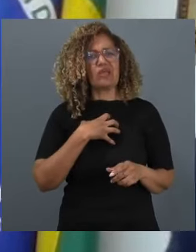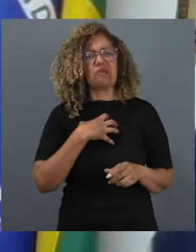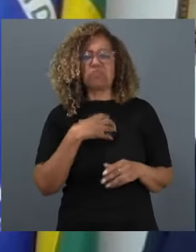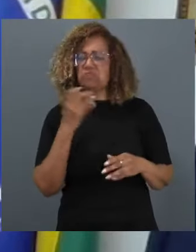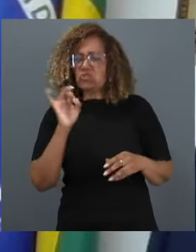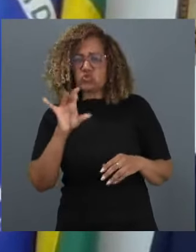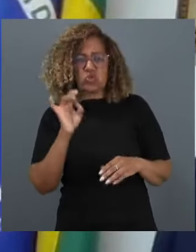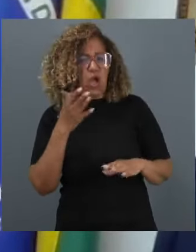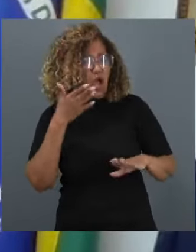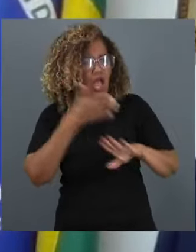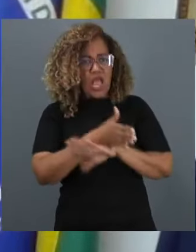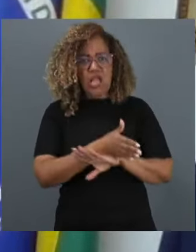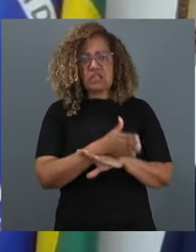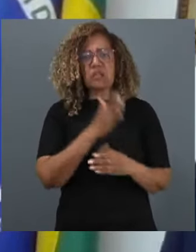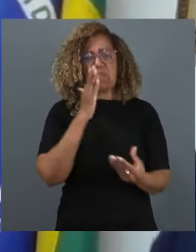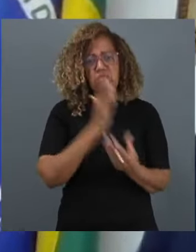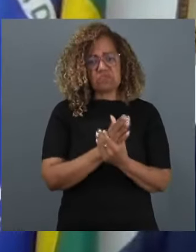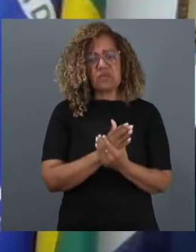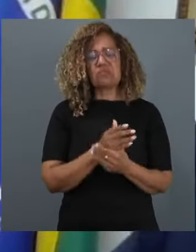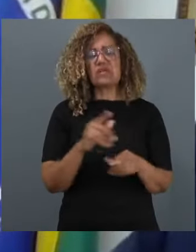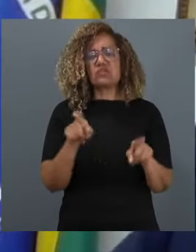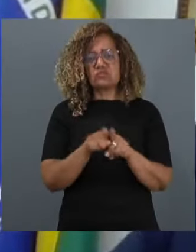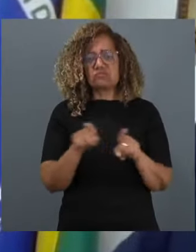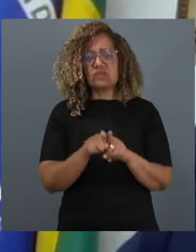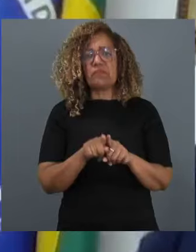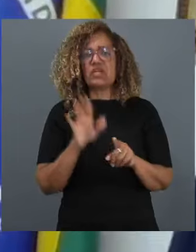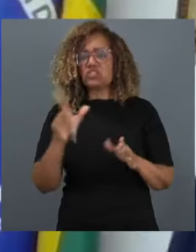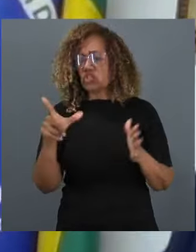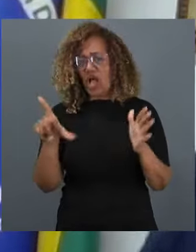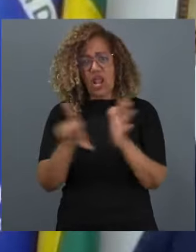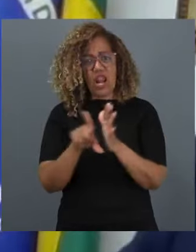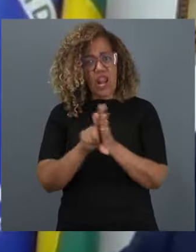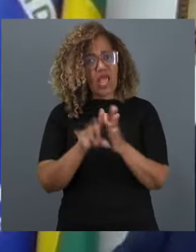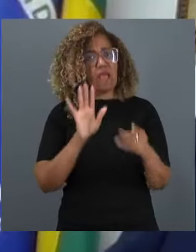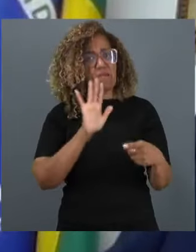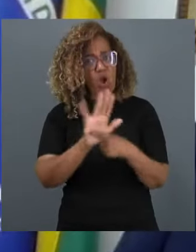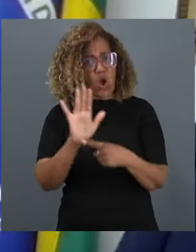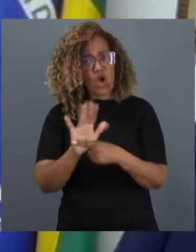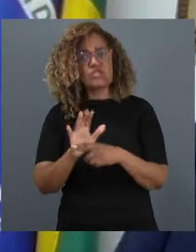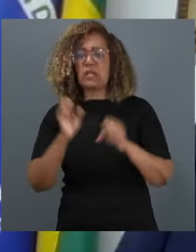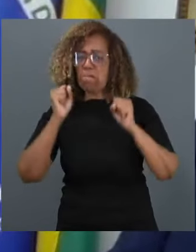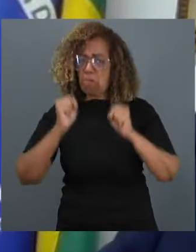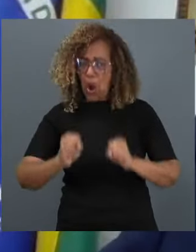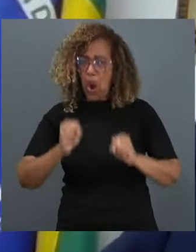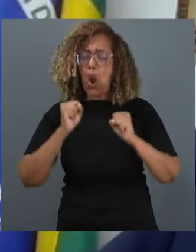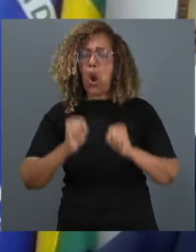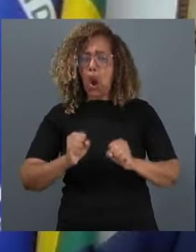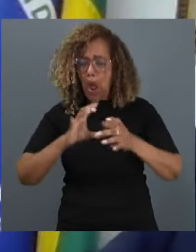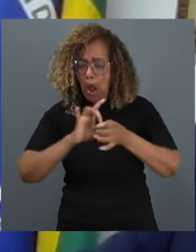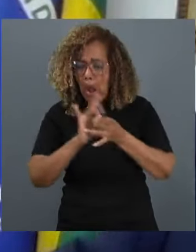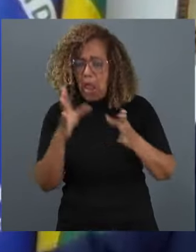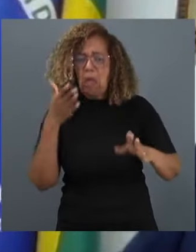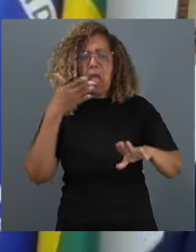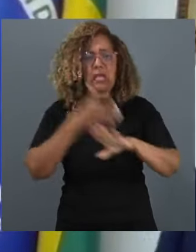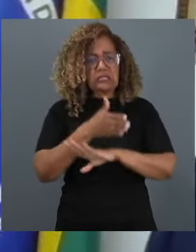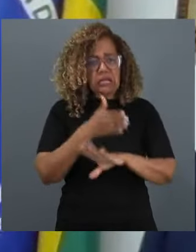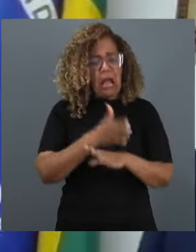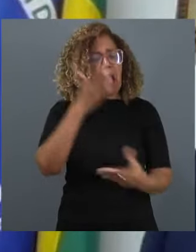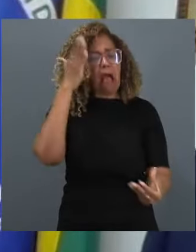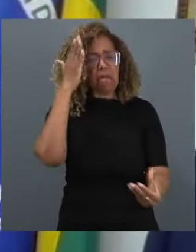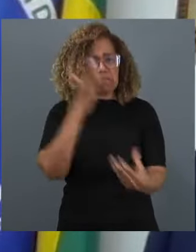eu já entrei. Está lá na nossa legislação, você pode entrar com uma